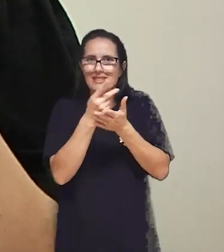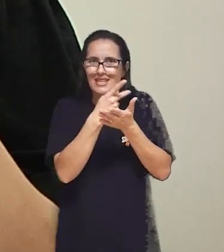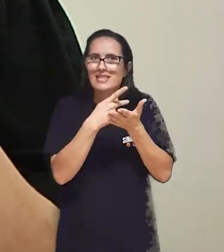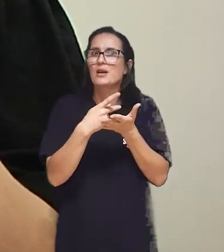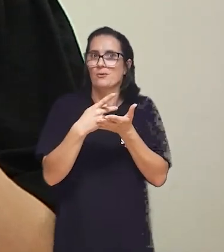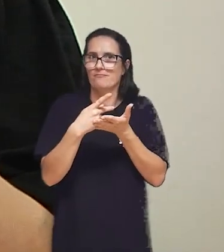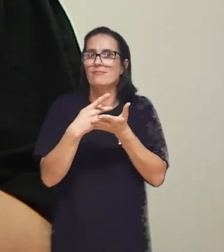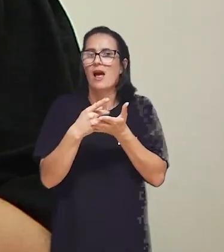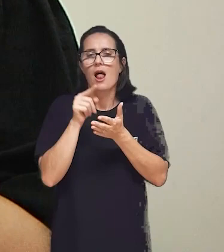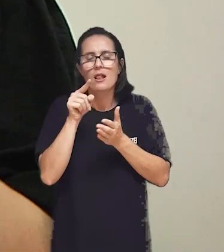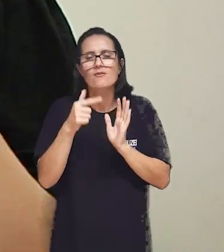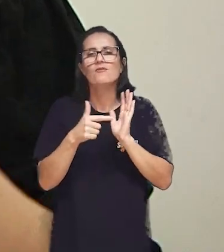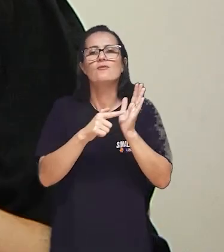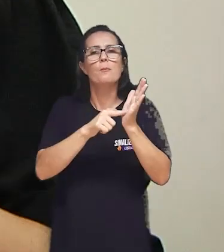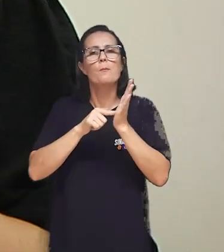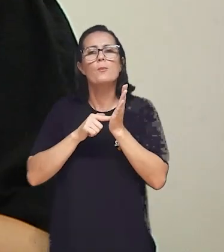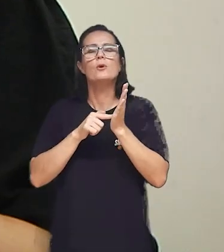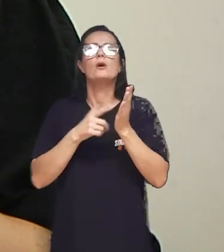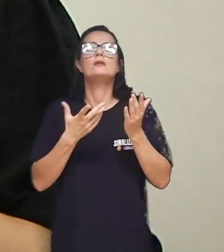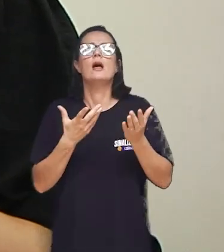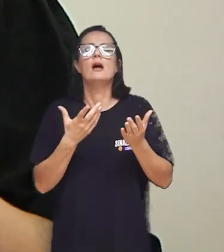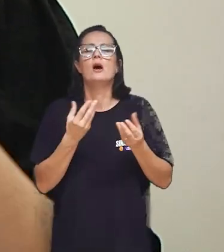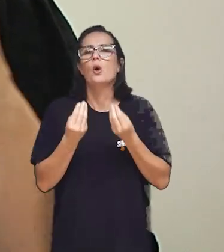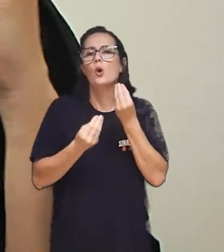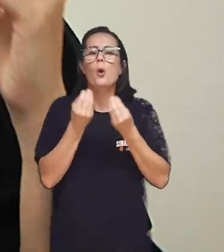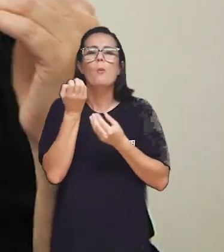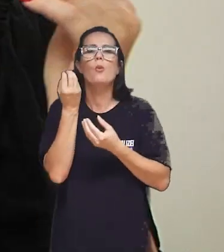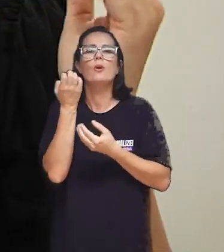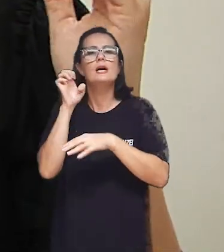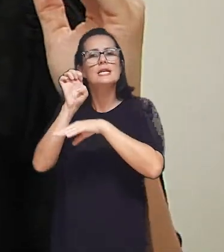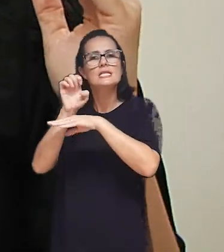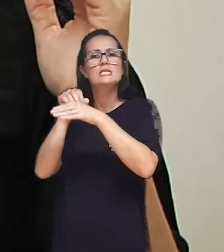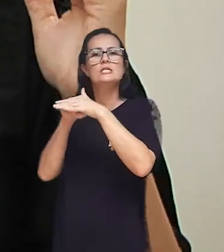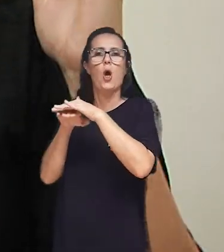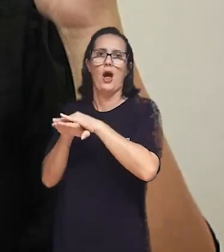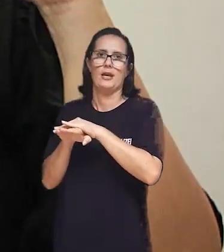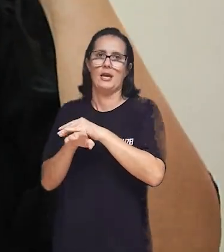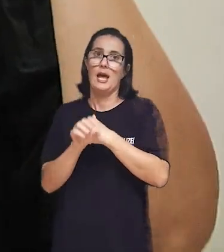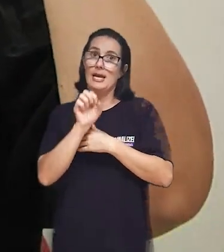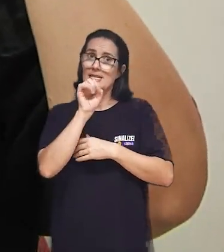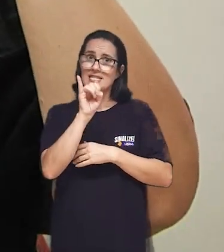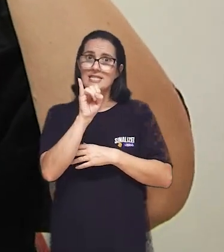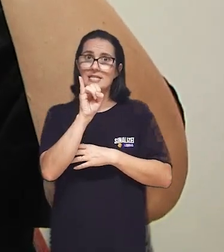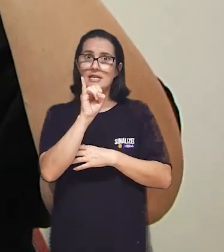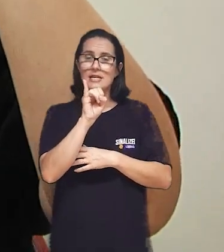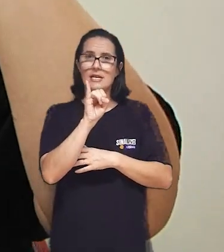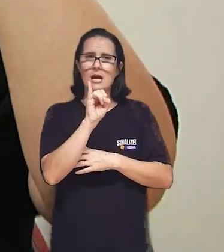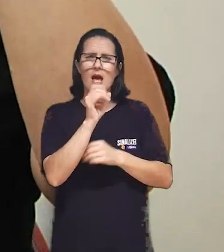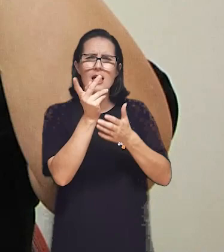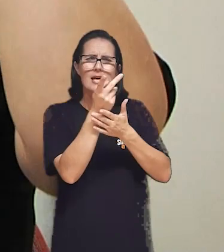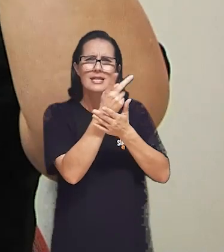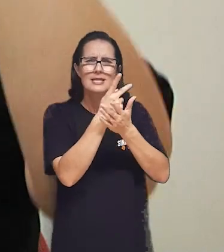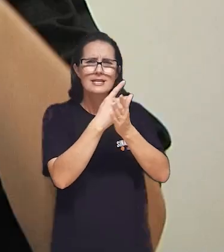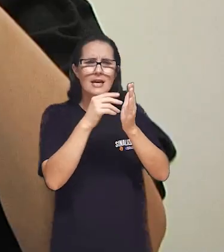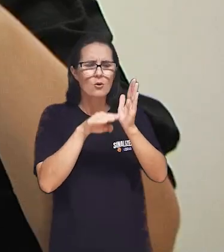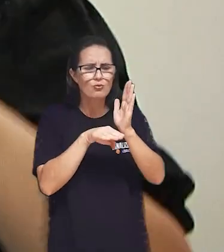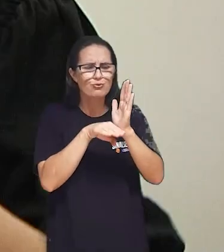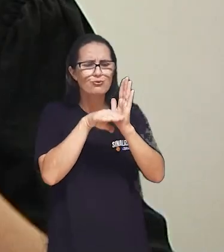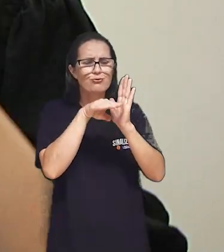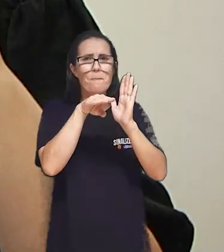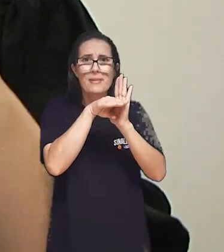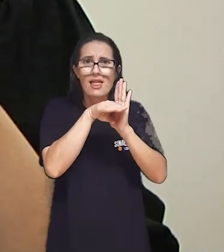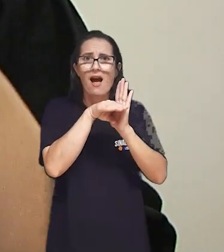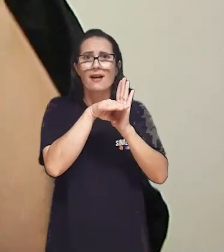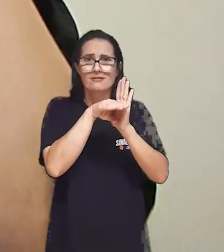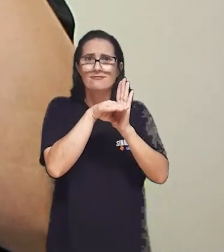indicar o nosso estoque atual. Então, se eu estou com minha bolsinha ali pela metade, possivelmente aquela